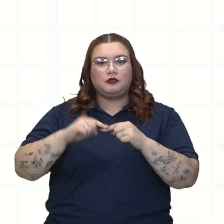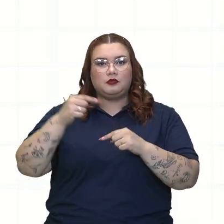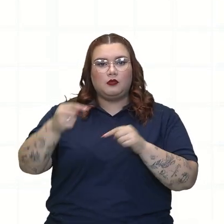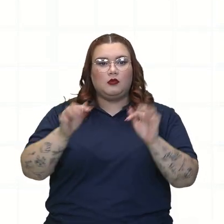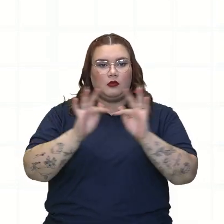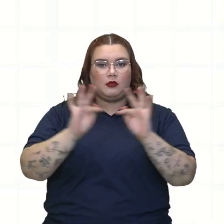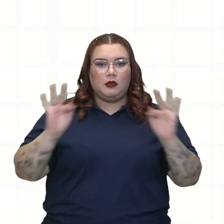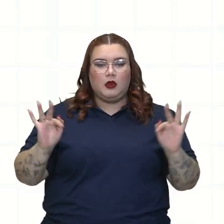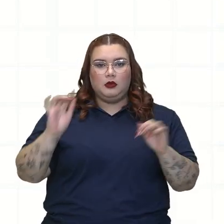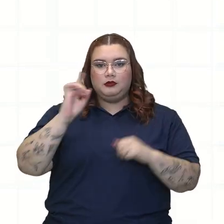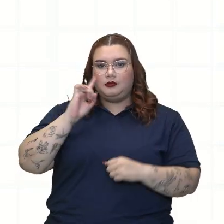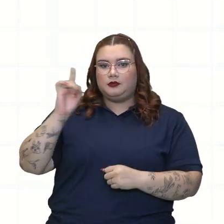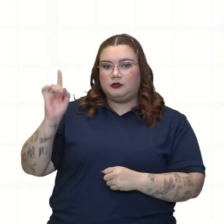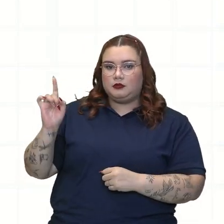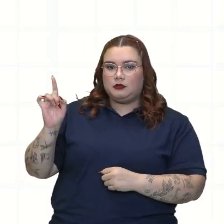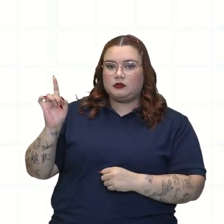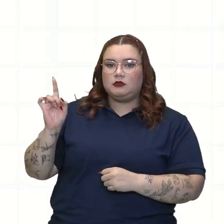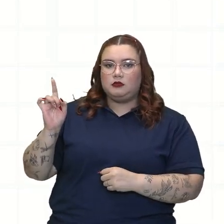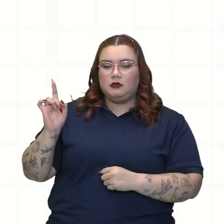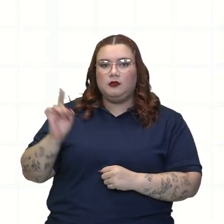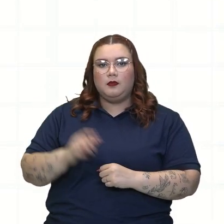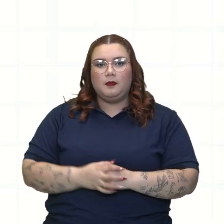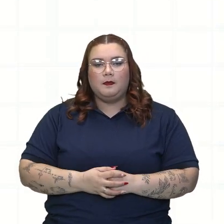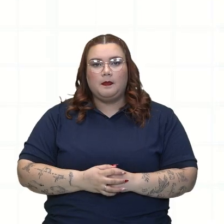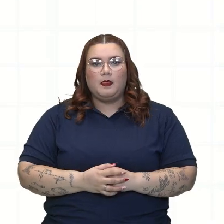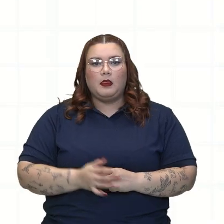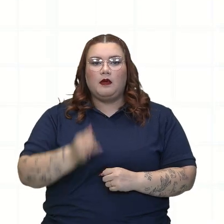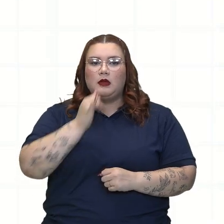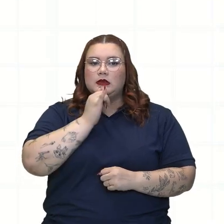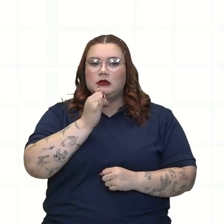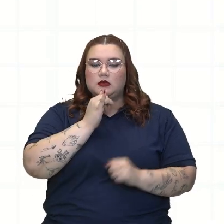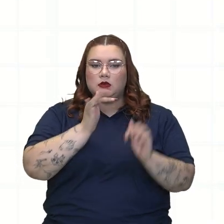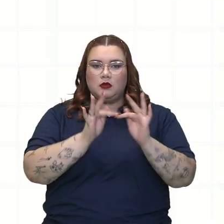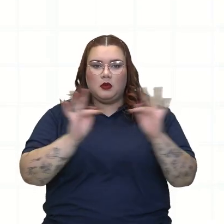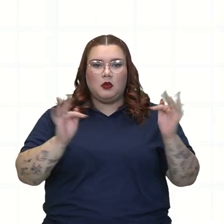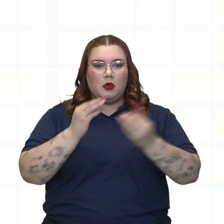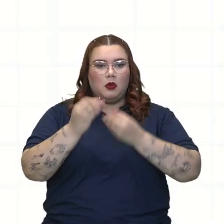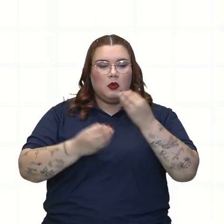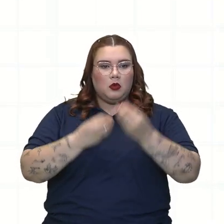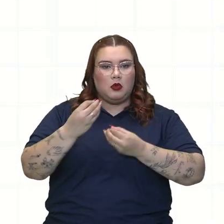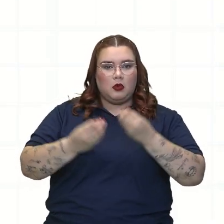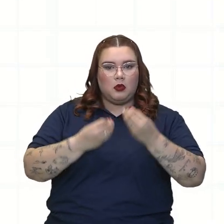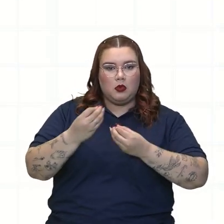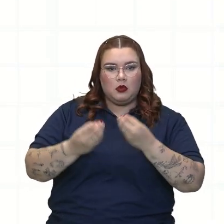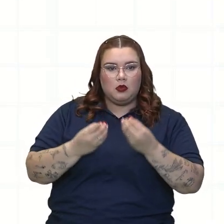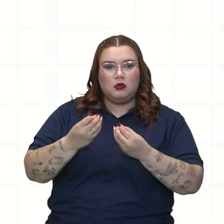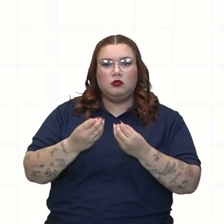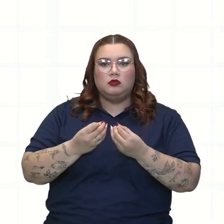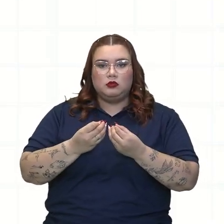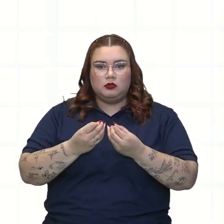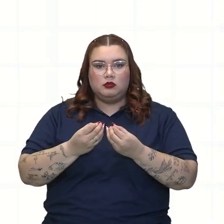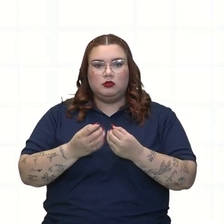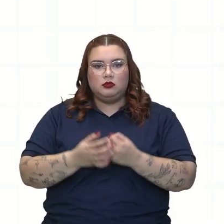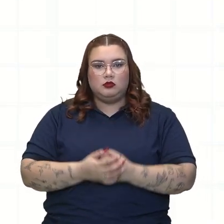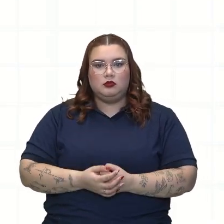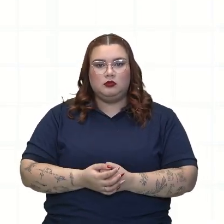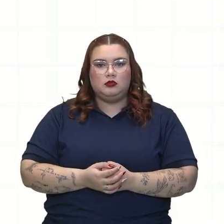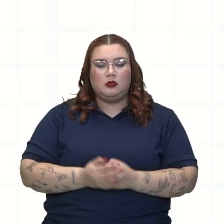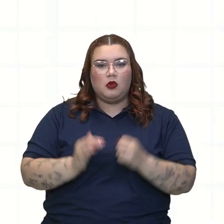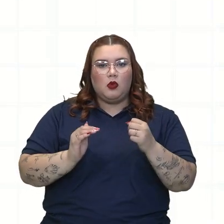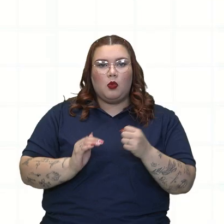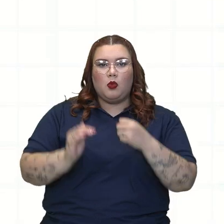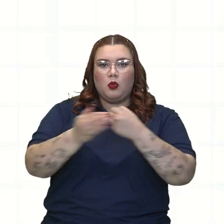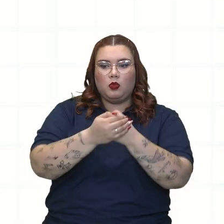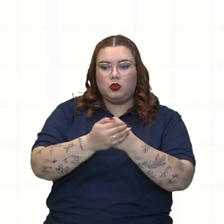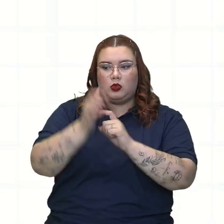Aqui, eu separei esse exemplo aqui para mostrar para vocês como é que esse tipo de sujeito, ocultar